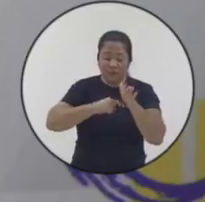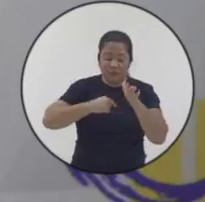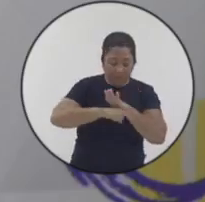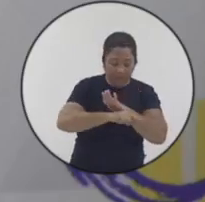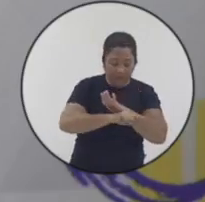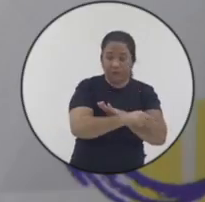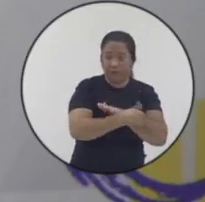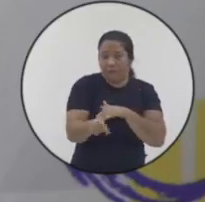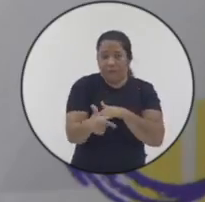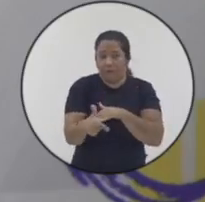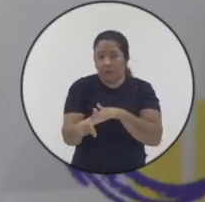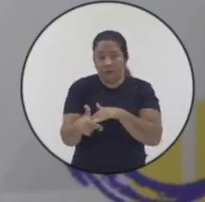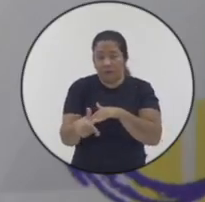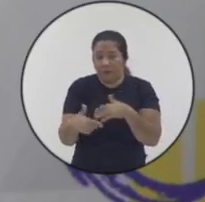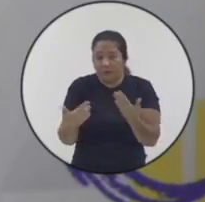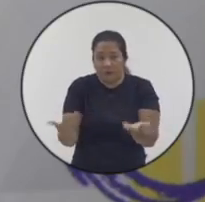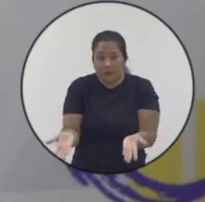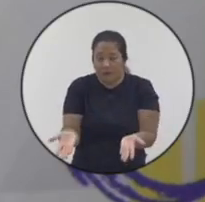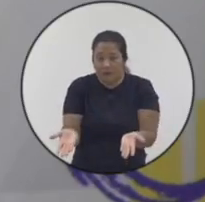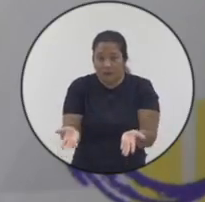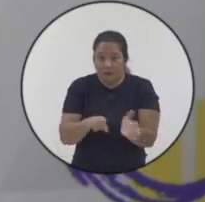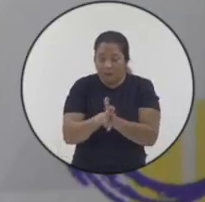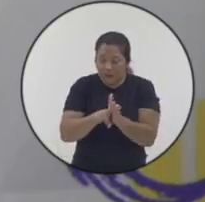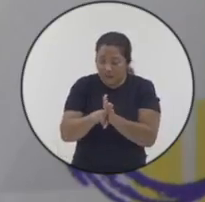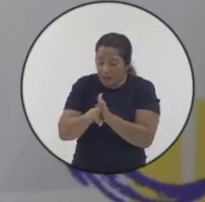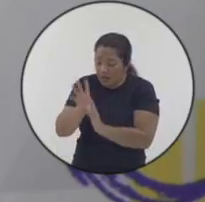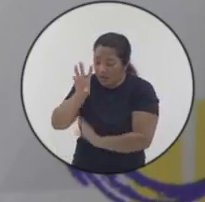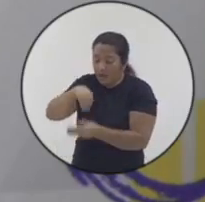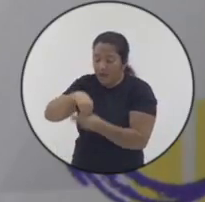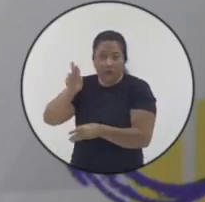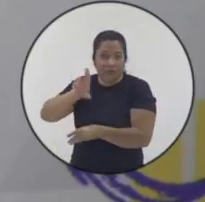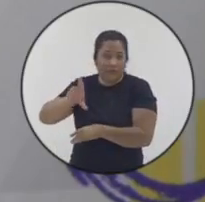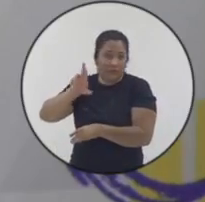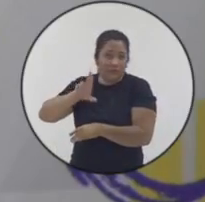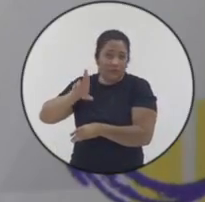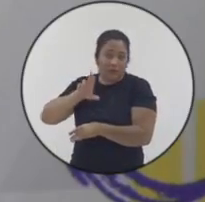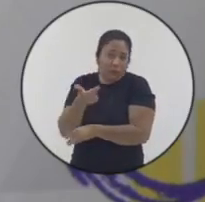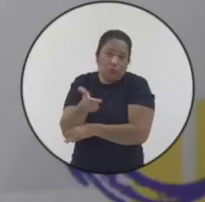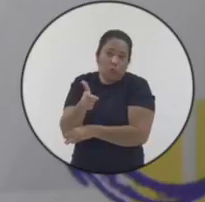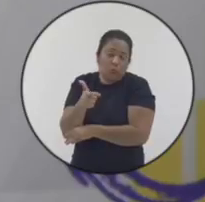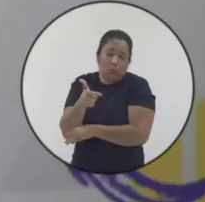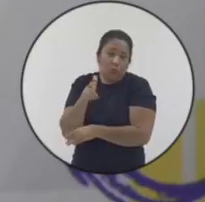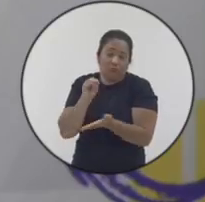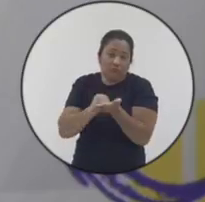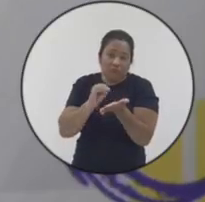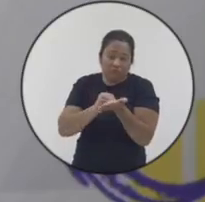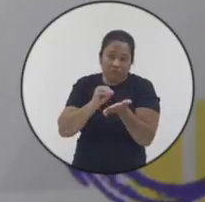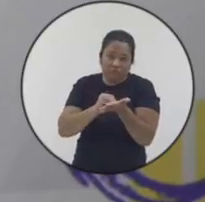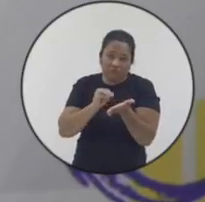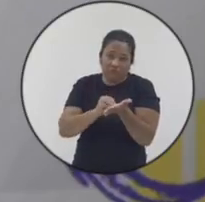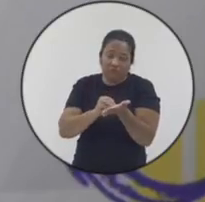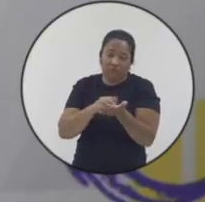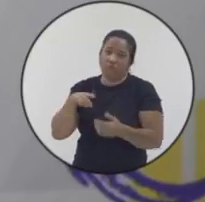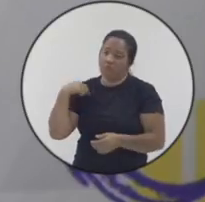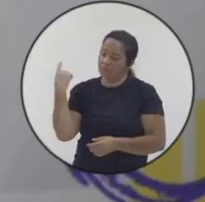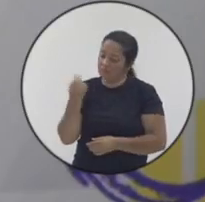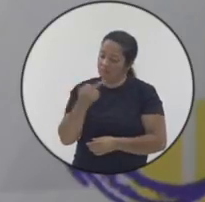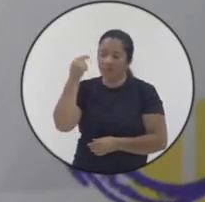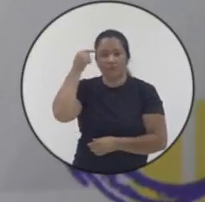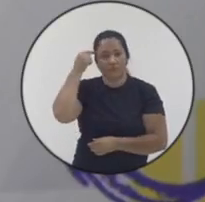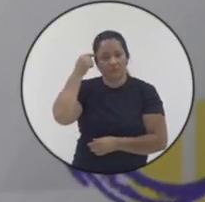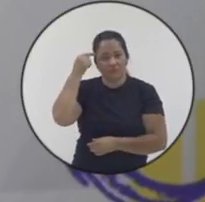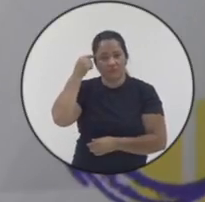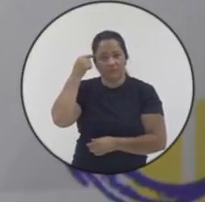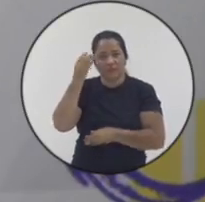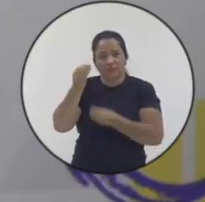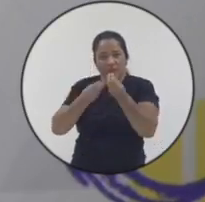as formas mais institucionais não alcançam esse mapeamento. A gente precisa um pouco pensar esse mapeamento das violências